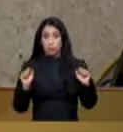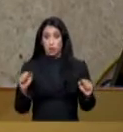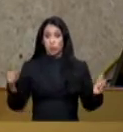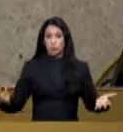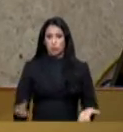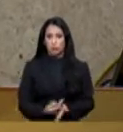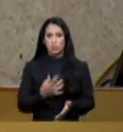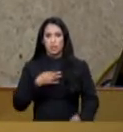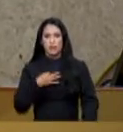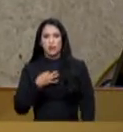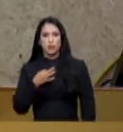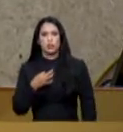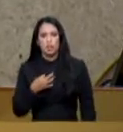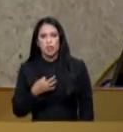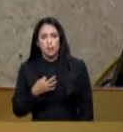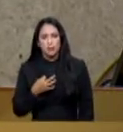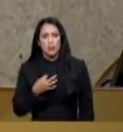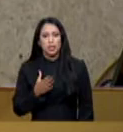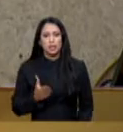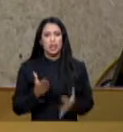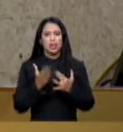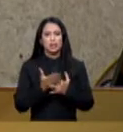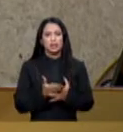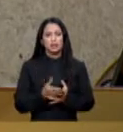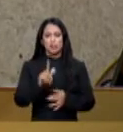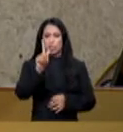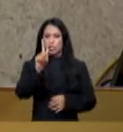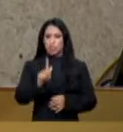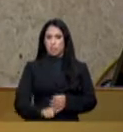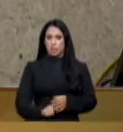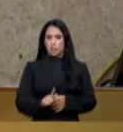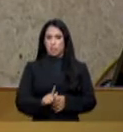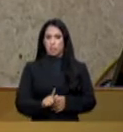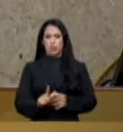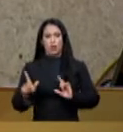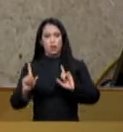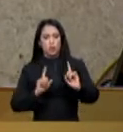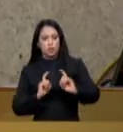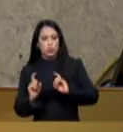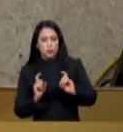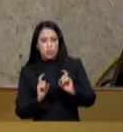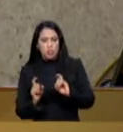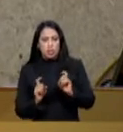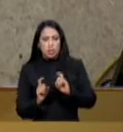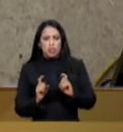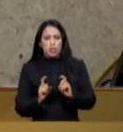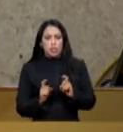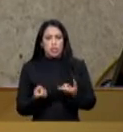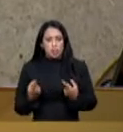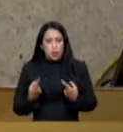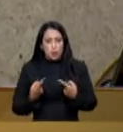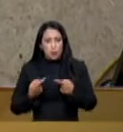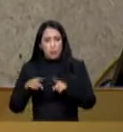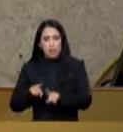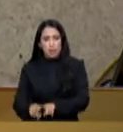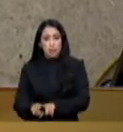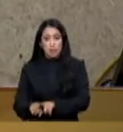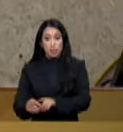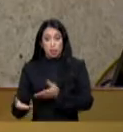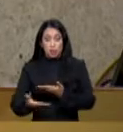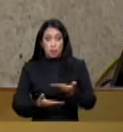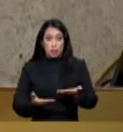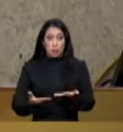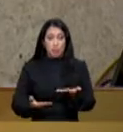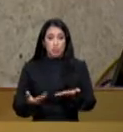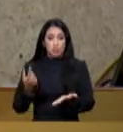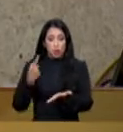tanto voluntariamente por meio de gestão associada, empregando convênios de cooperação ou